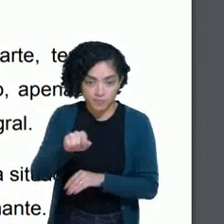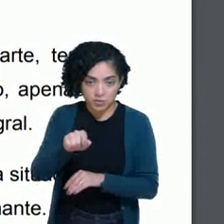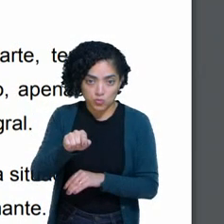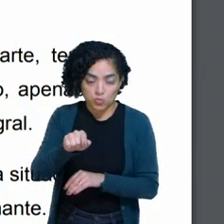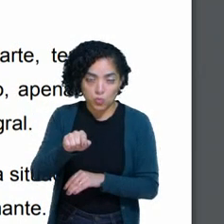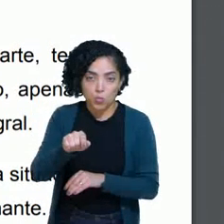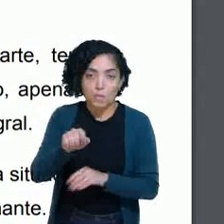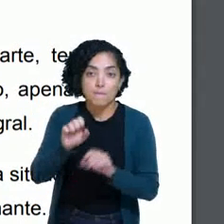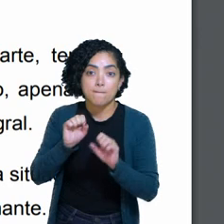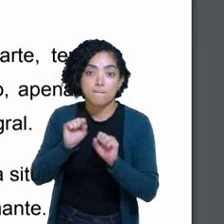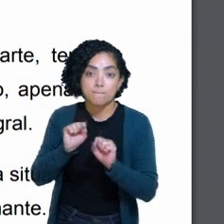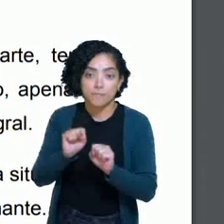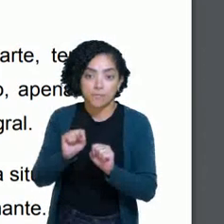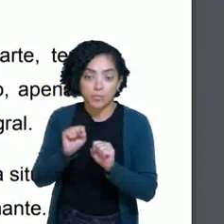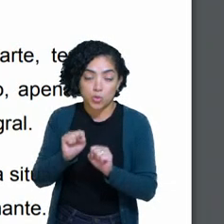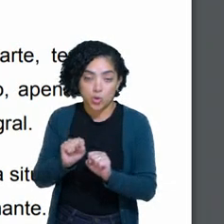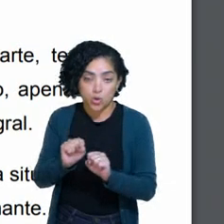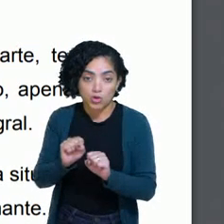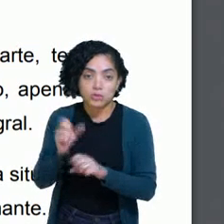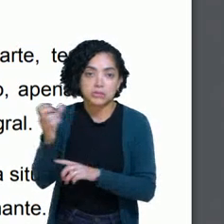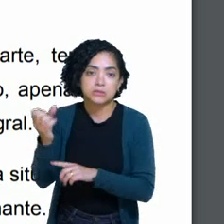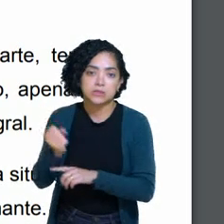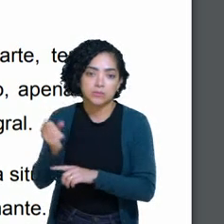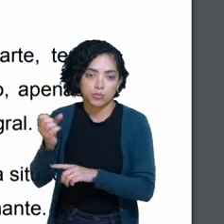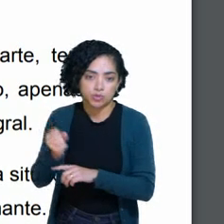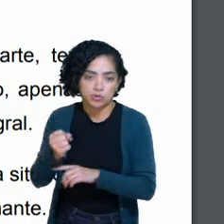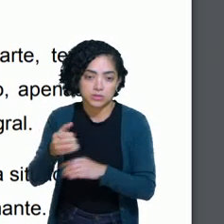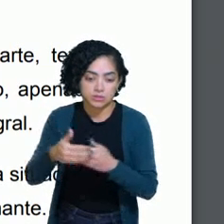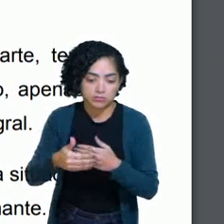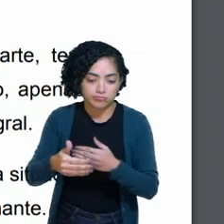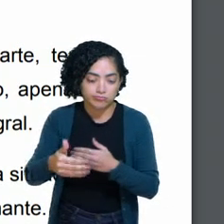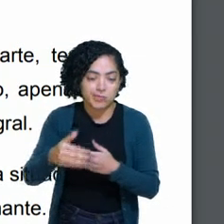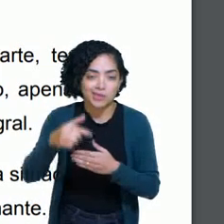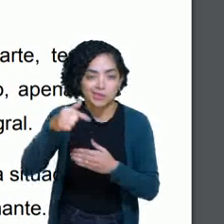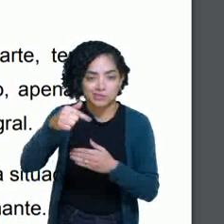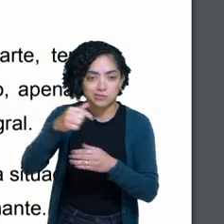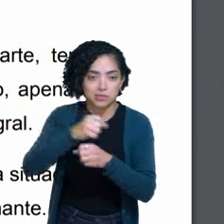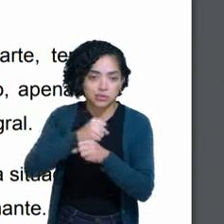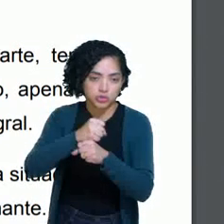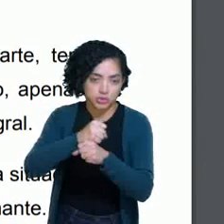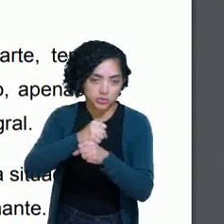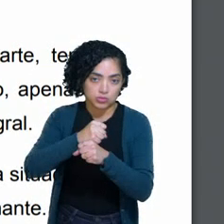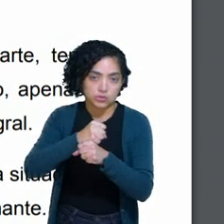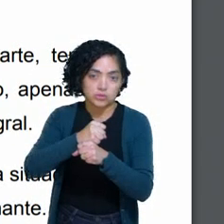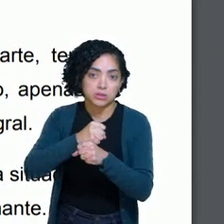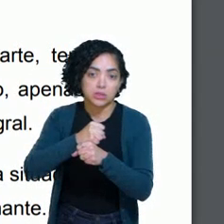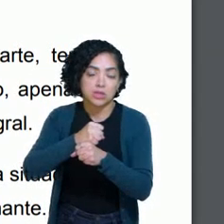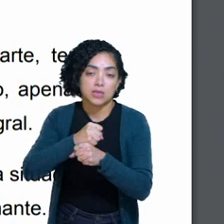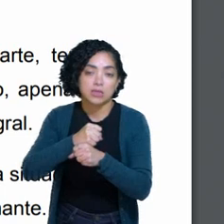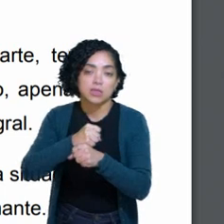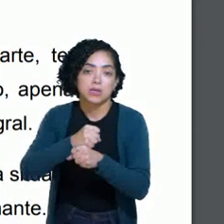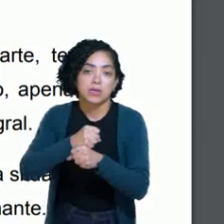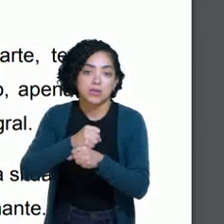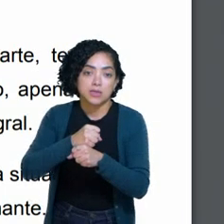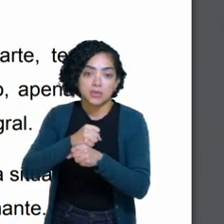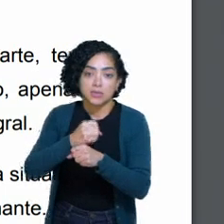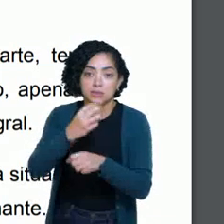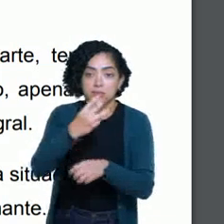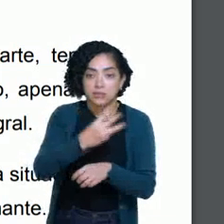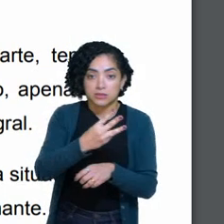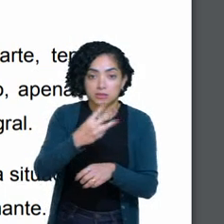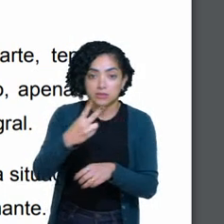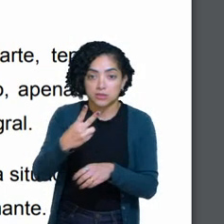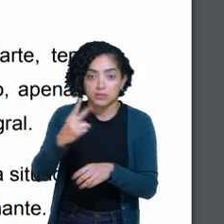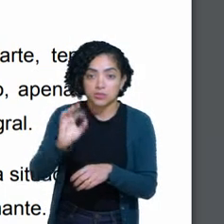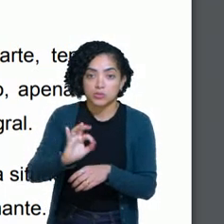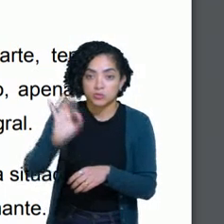podem ou poderão se aposentar nos próximos 7 anos e 32% dos professores homens